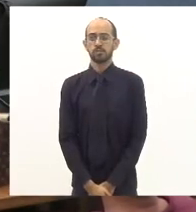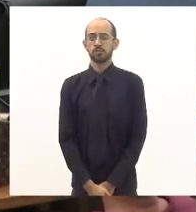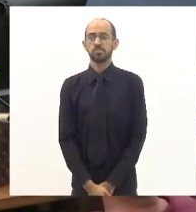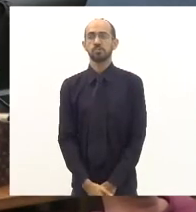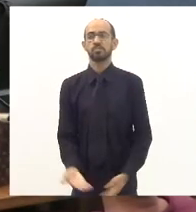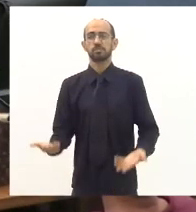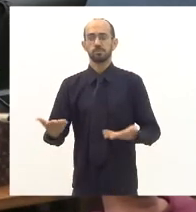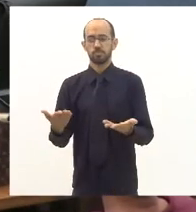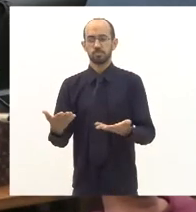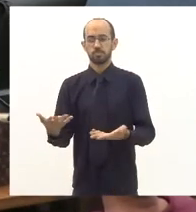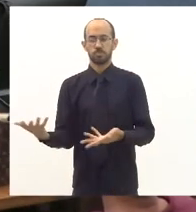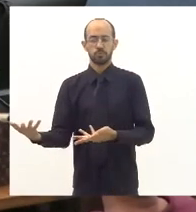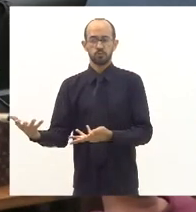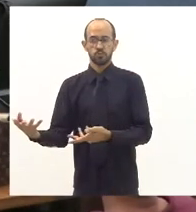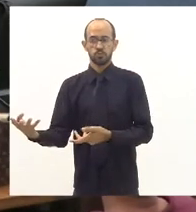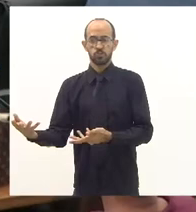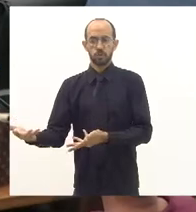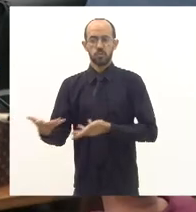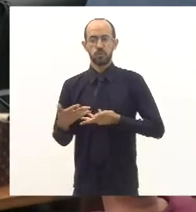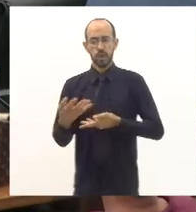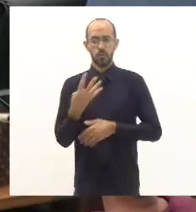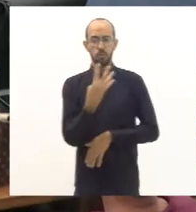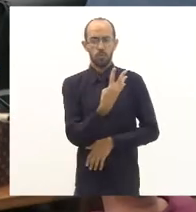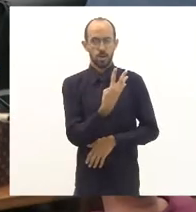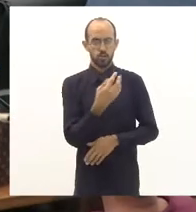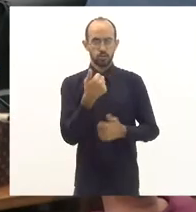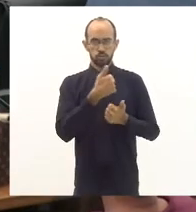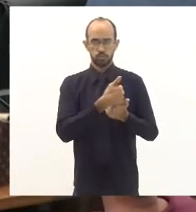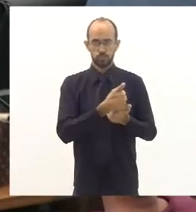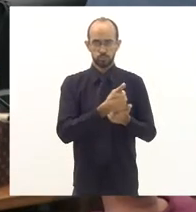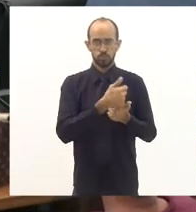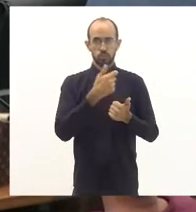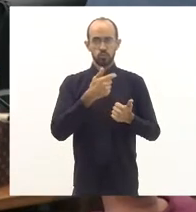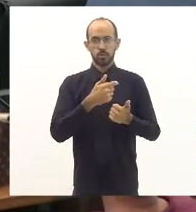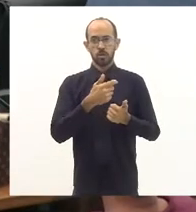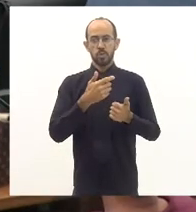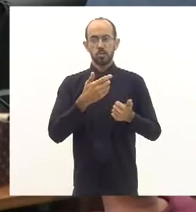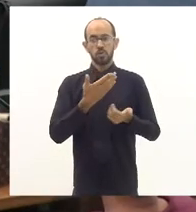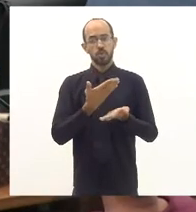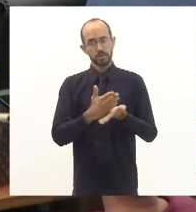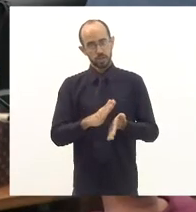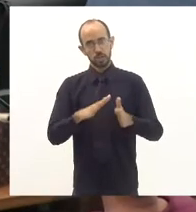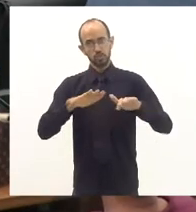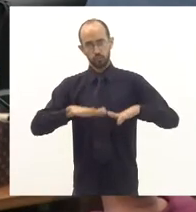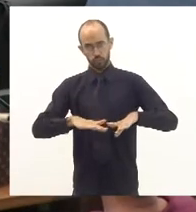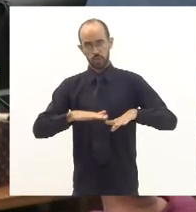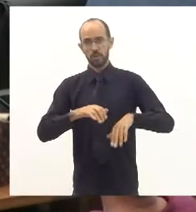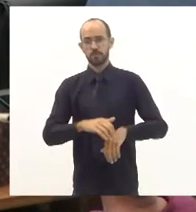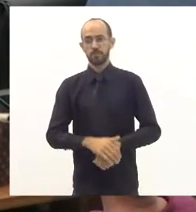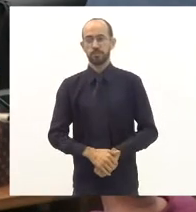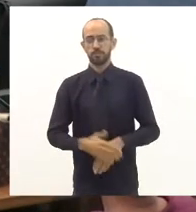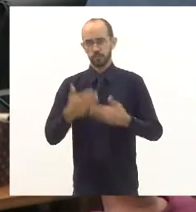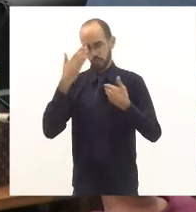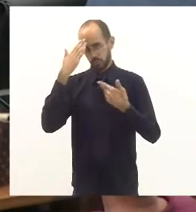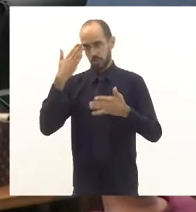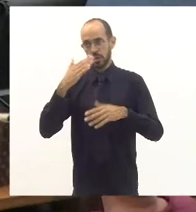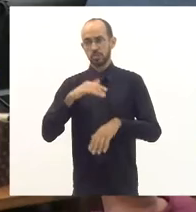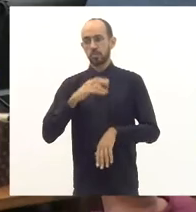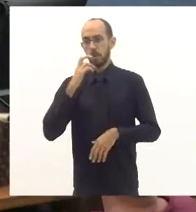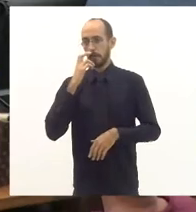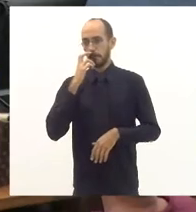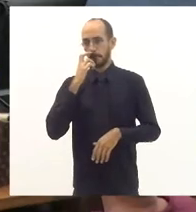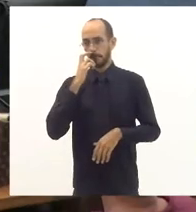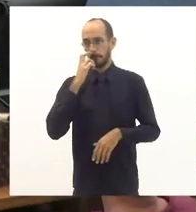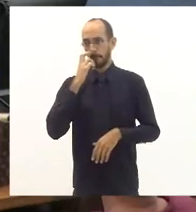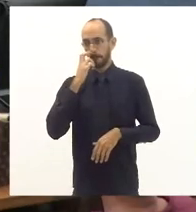quatro para os substituírem e o restante da mesa continua aqui. Então, obrigado a vocês. E vou